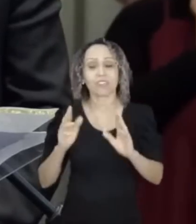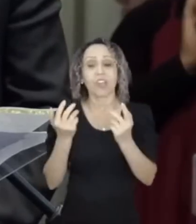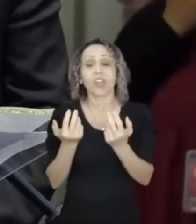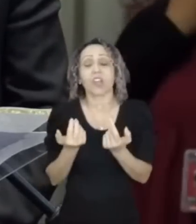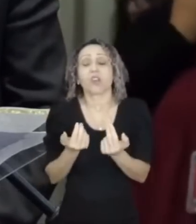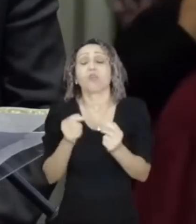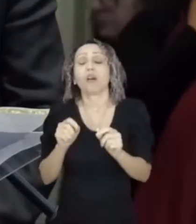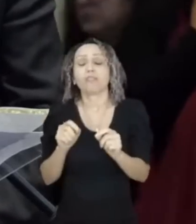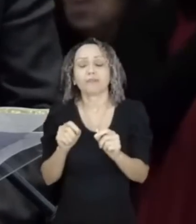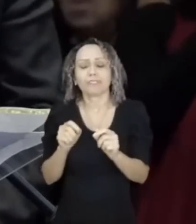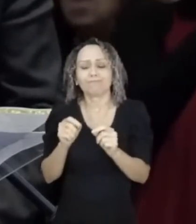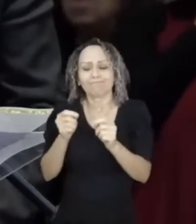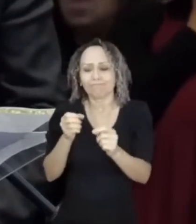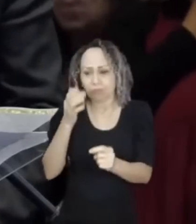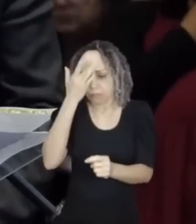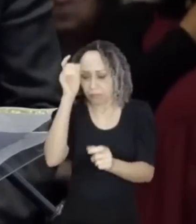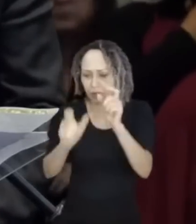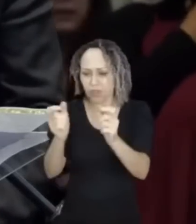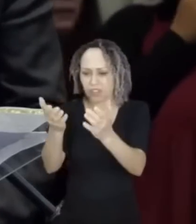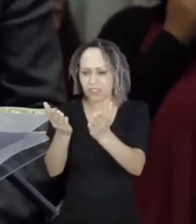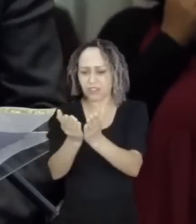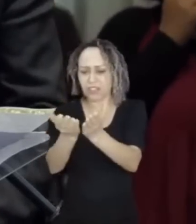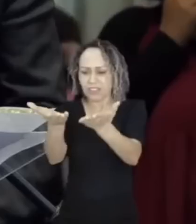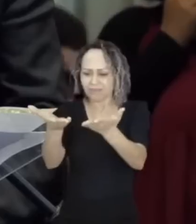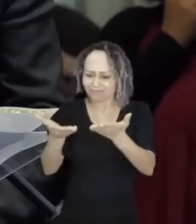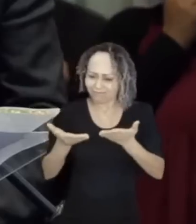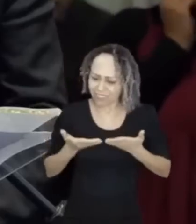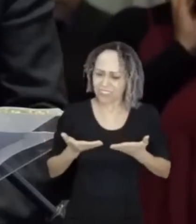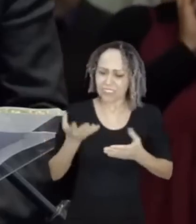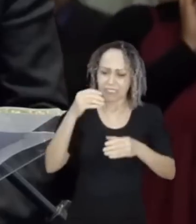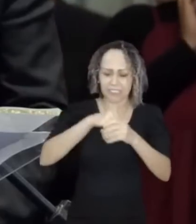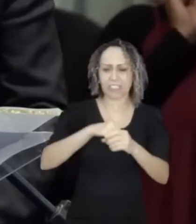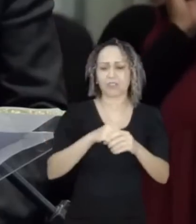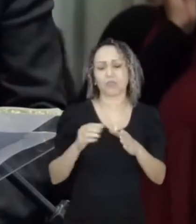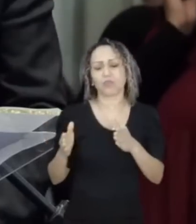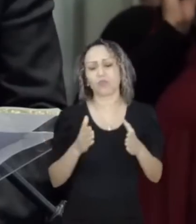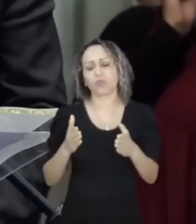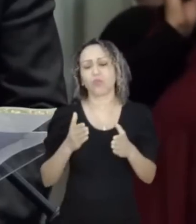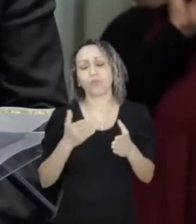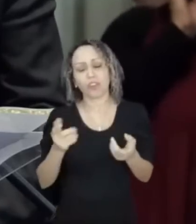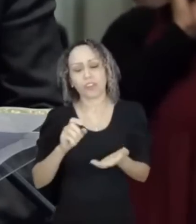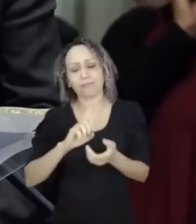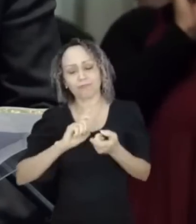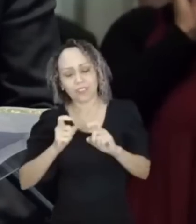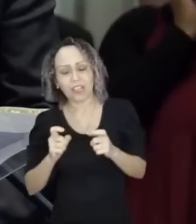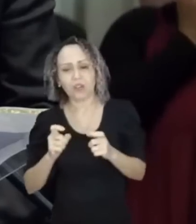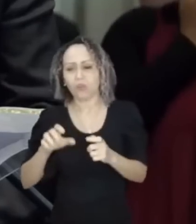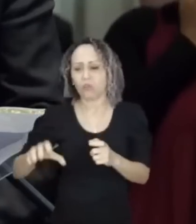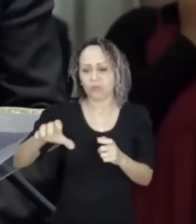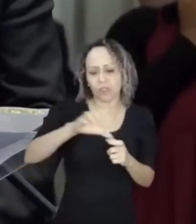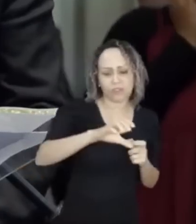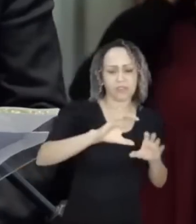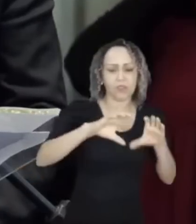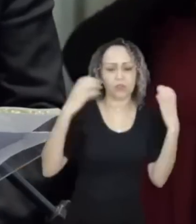nas diversas formas de participação social no governo, como conselhos setoriais e conferências públicas.